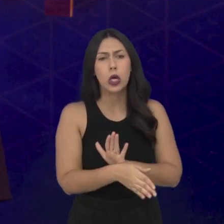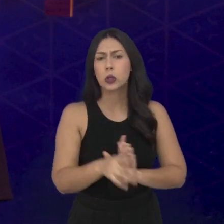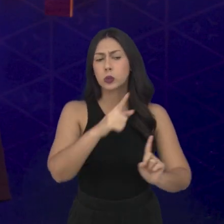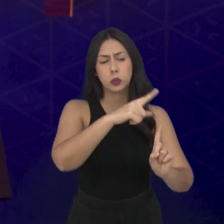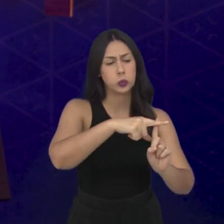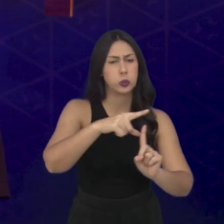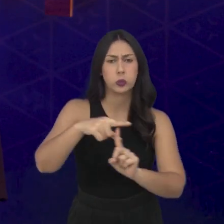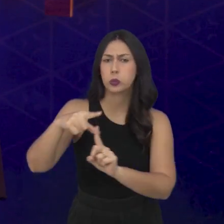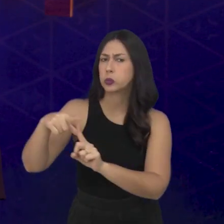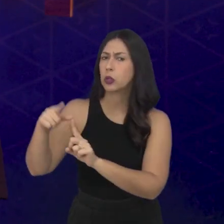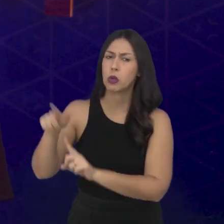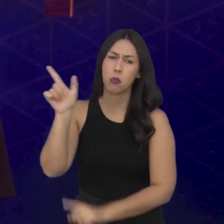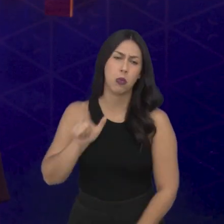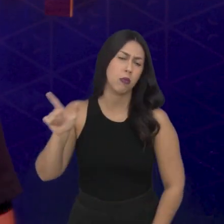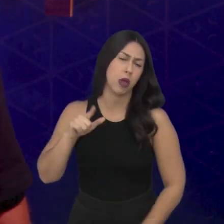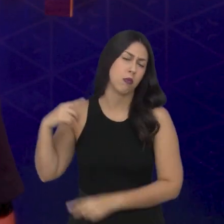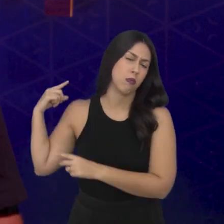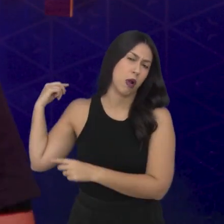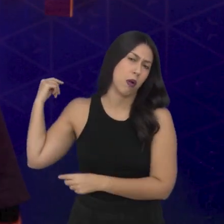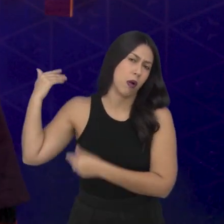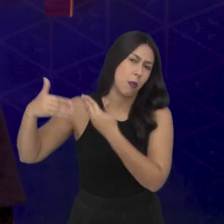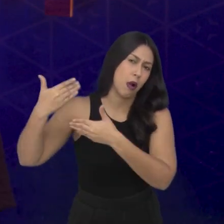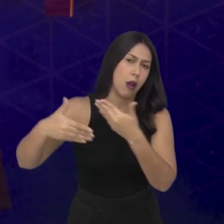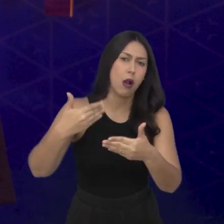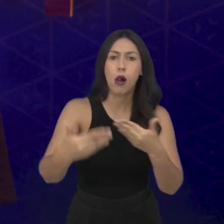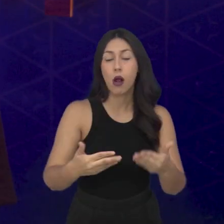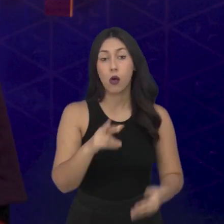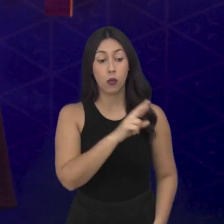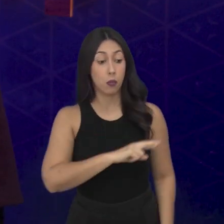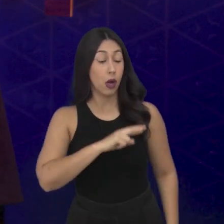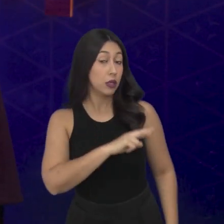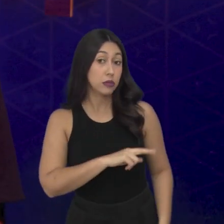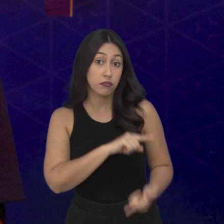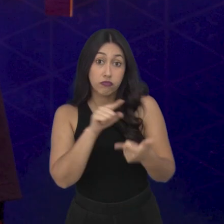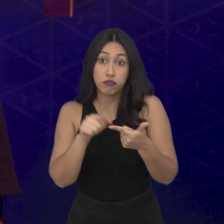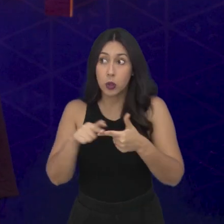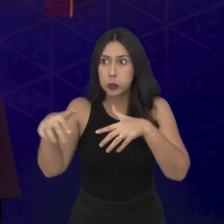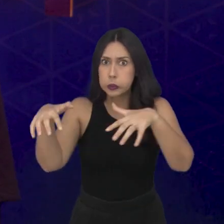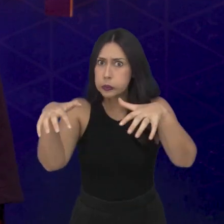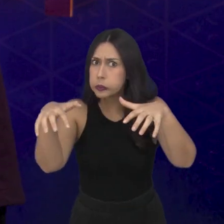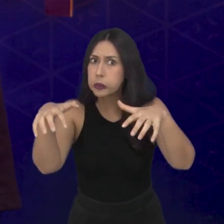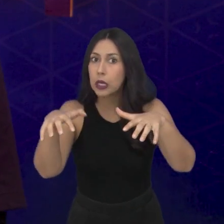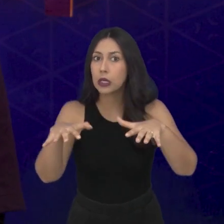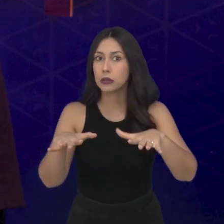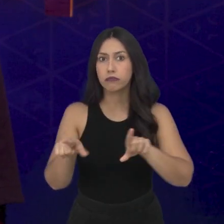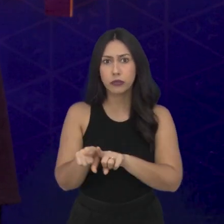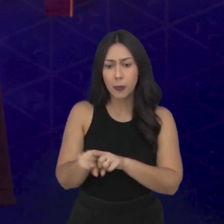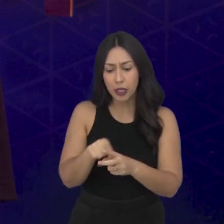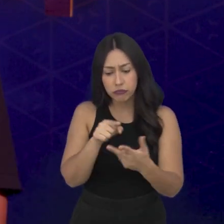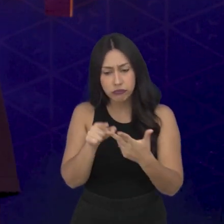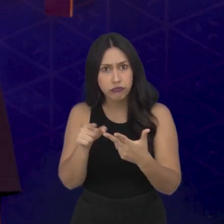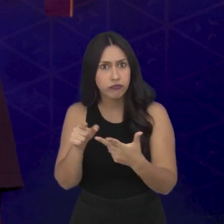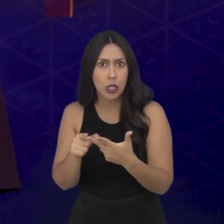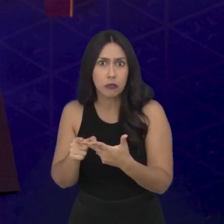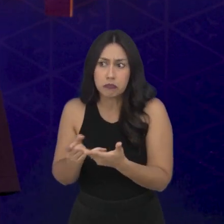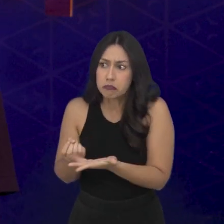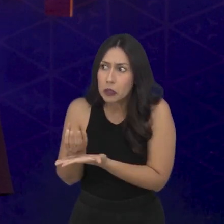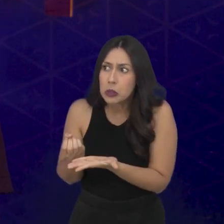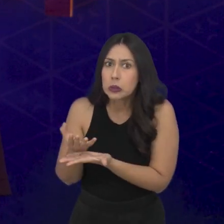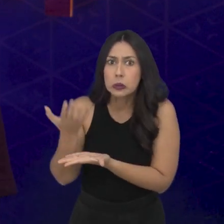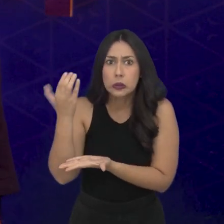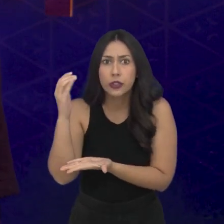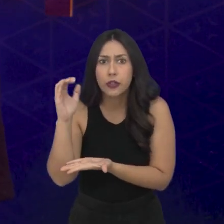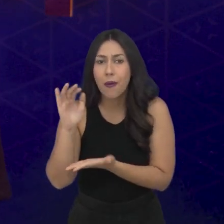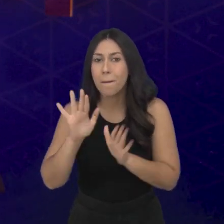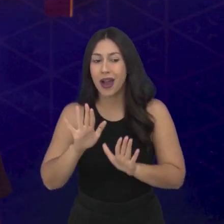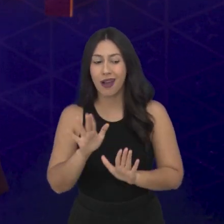gêneros literários estabelecidos há séculos, como o romance, o terror, a ficção científica, mas a ficção de cura